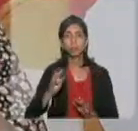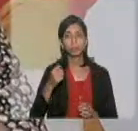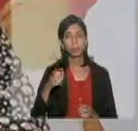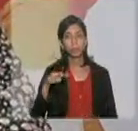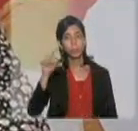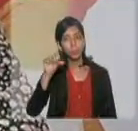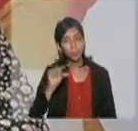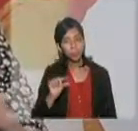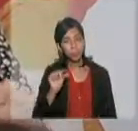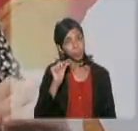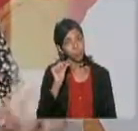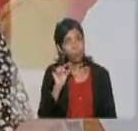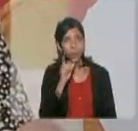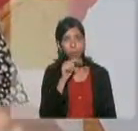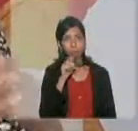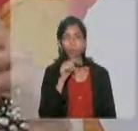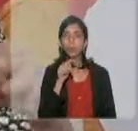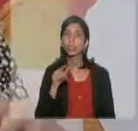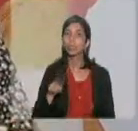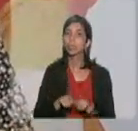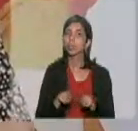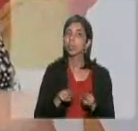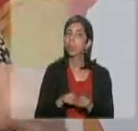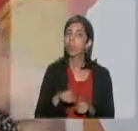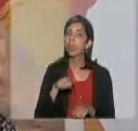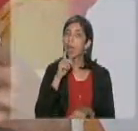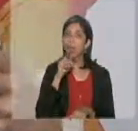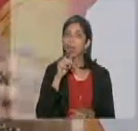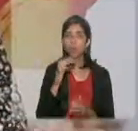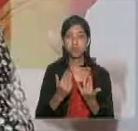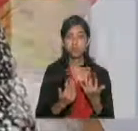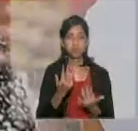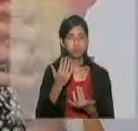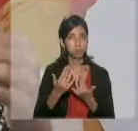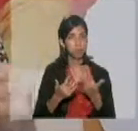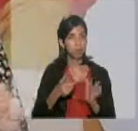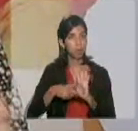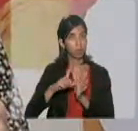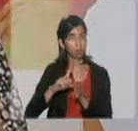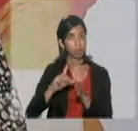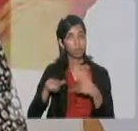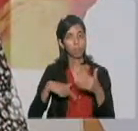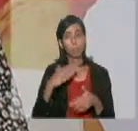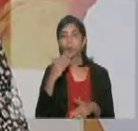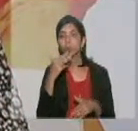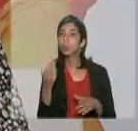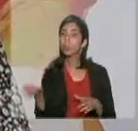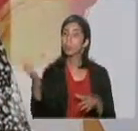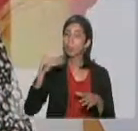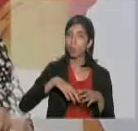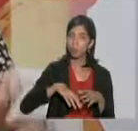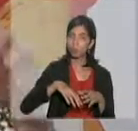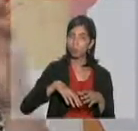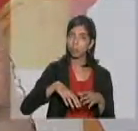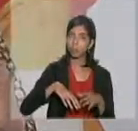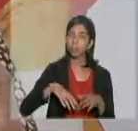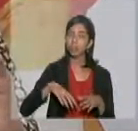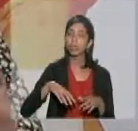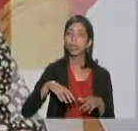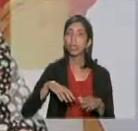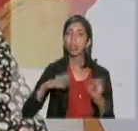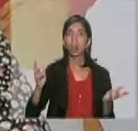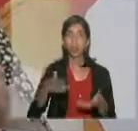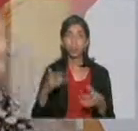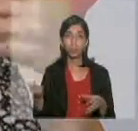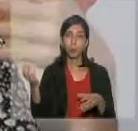Precisa ser o mínimo possível de água e a gente precisa deixar a água ferver antes de colocar os alimentos. Quando a gente coloca o